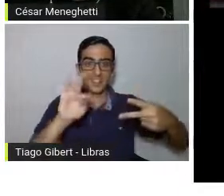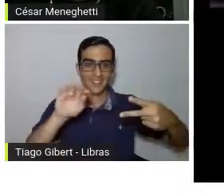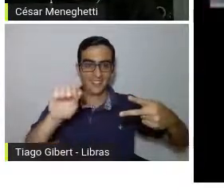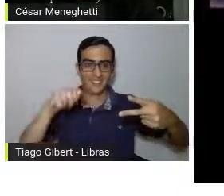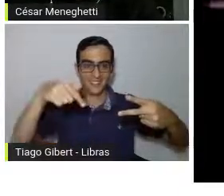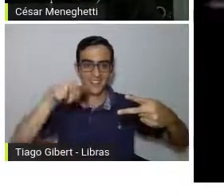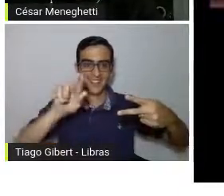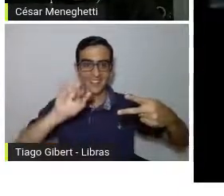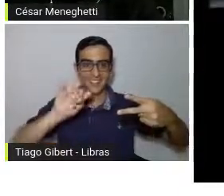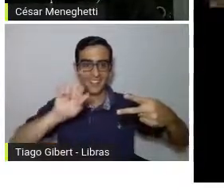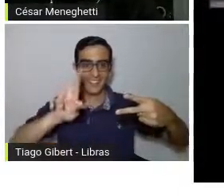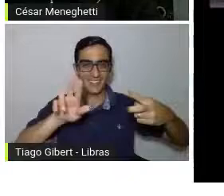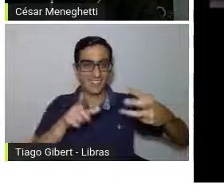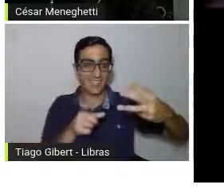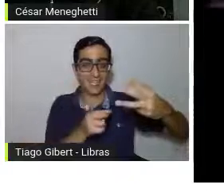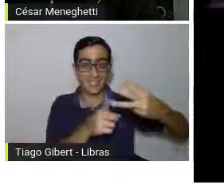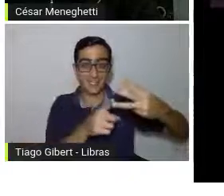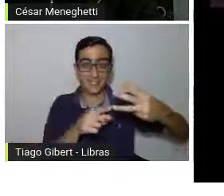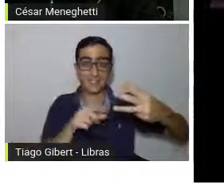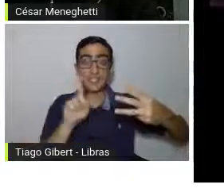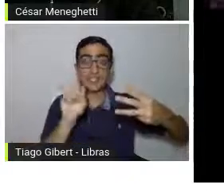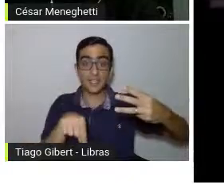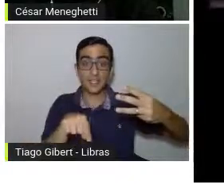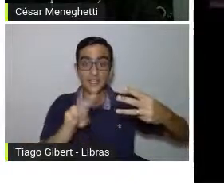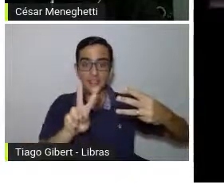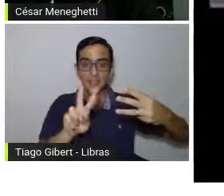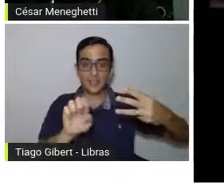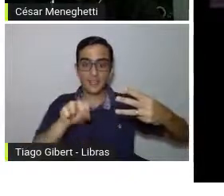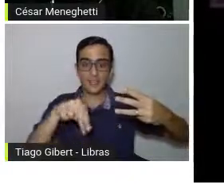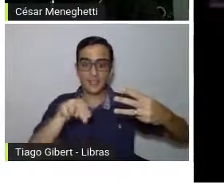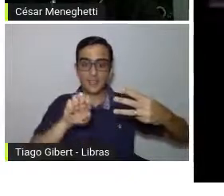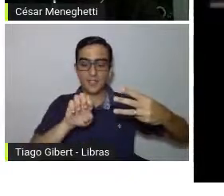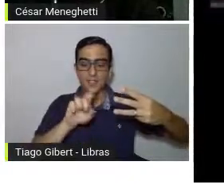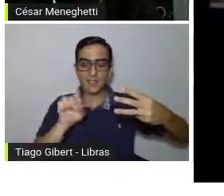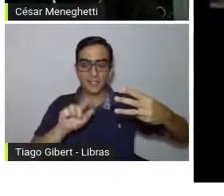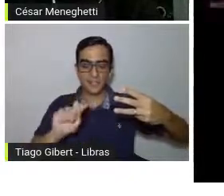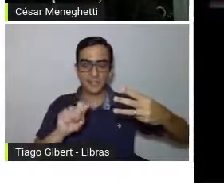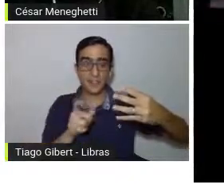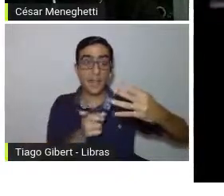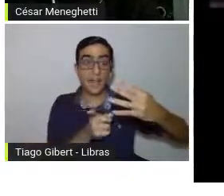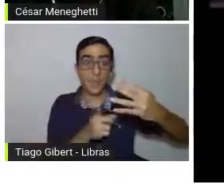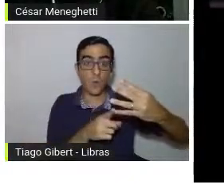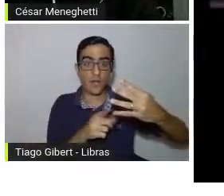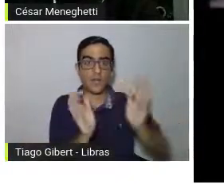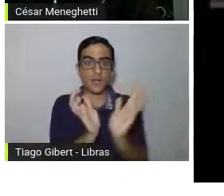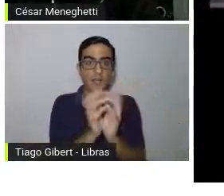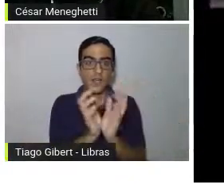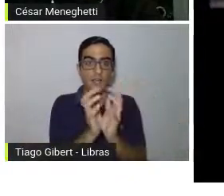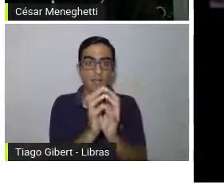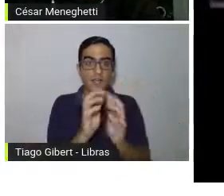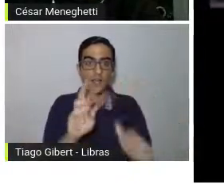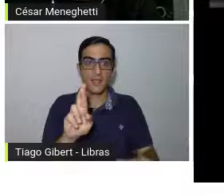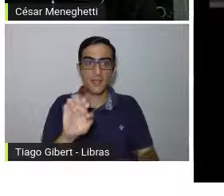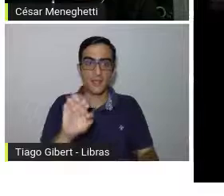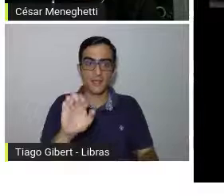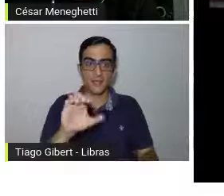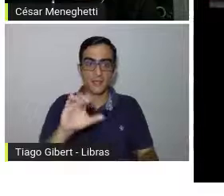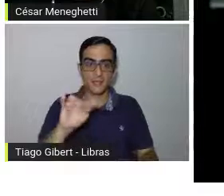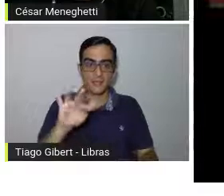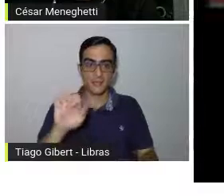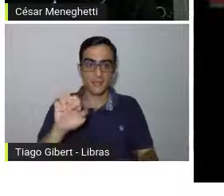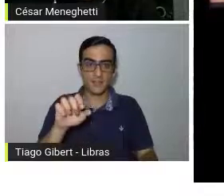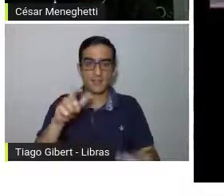terceira é Veneza e a quarta é Recife. Então são imagens meio, não digo